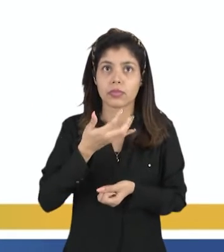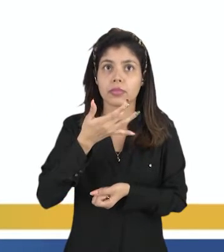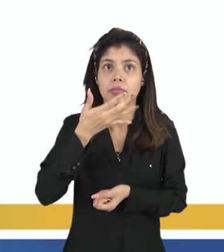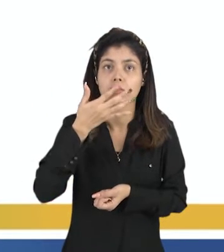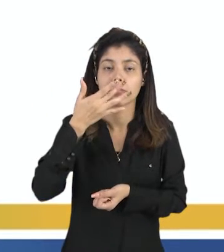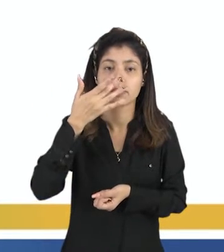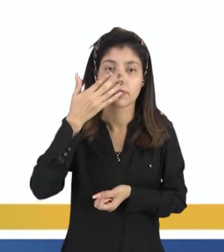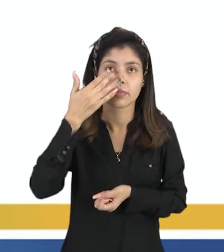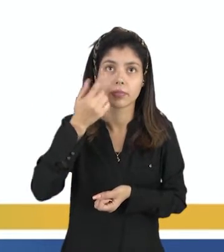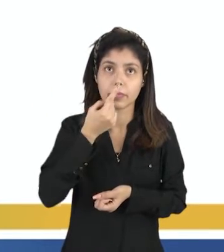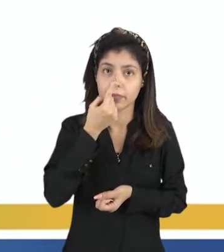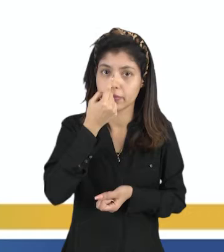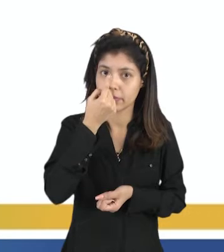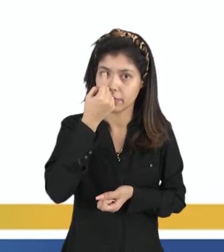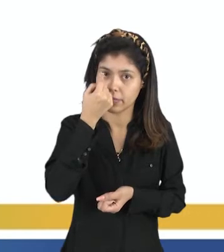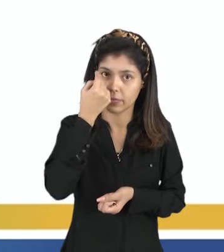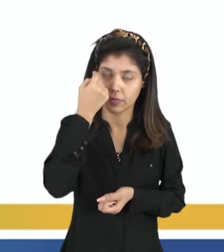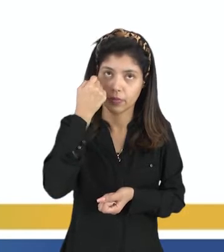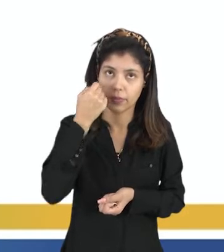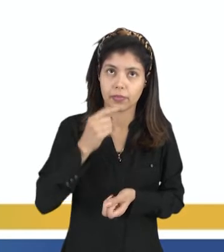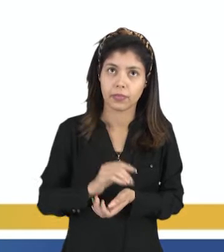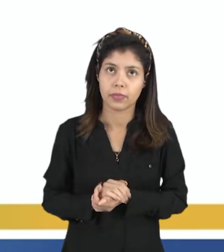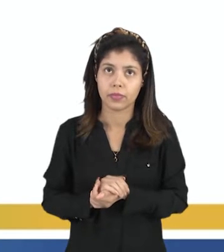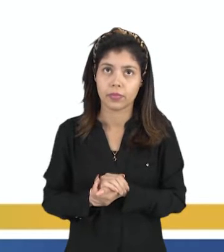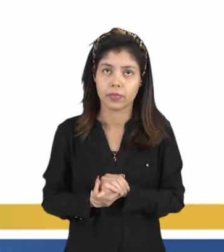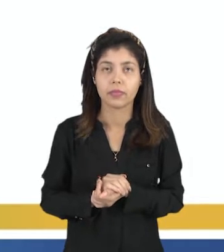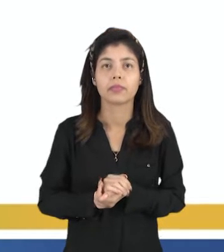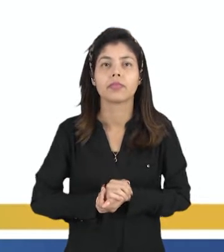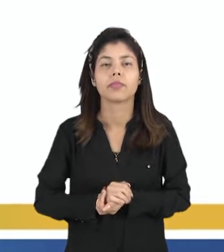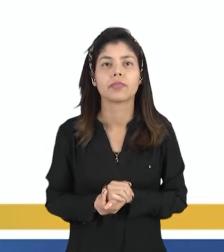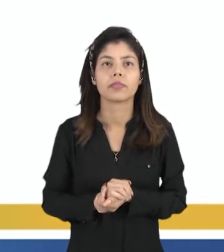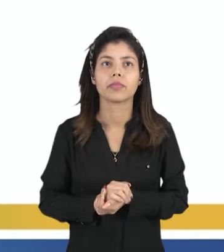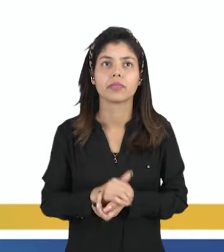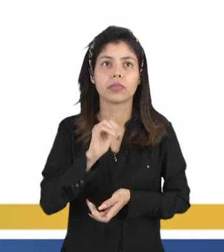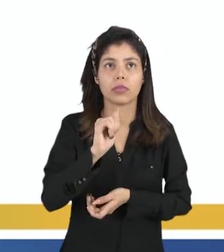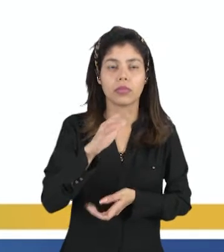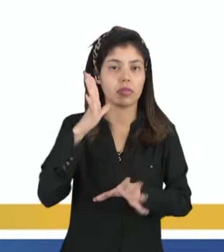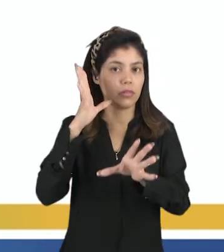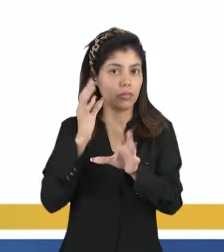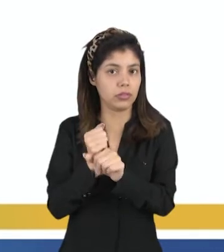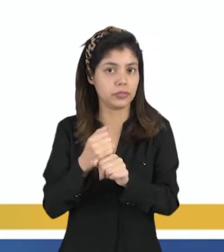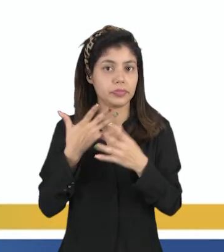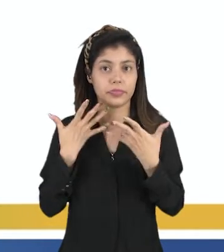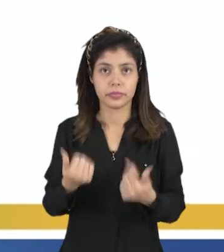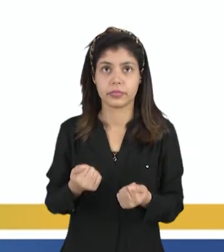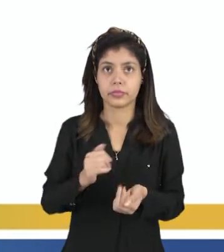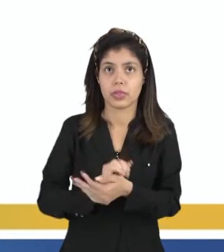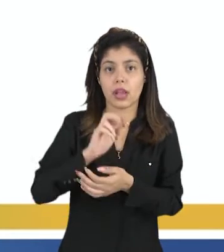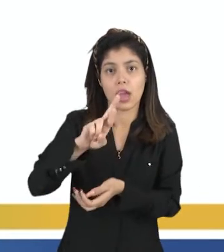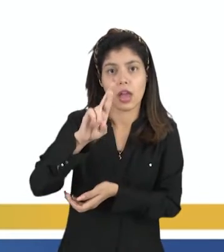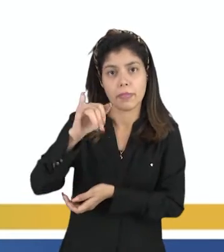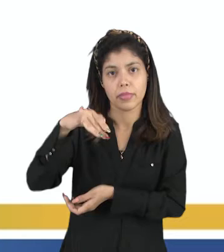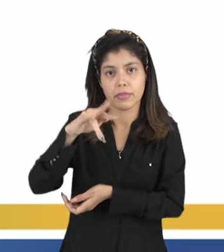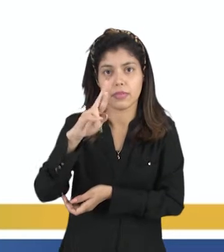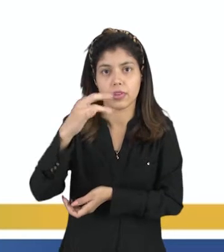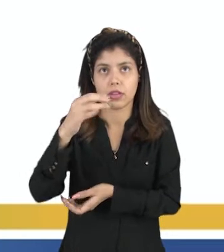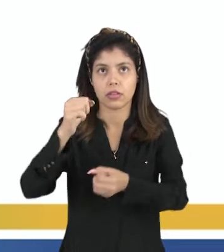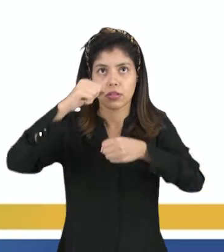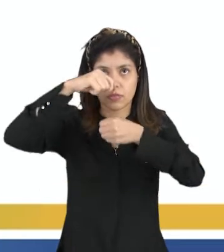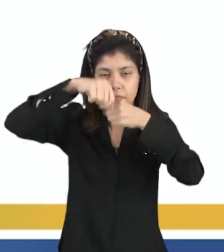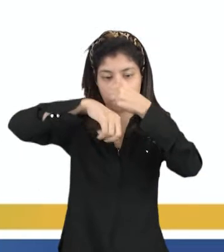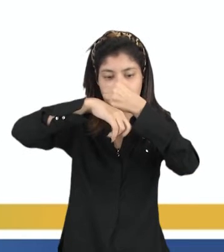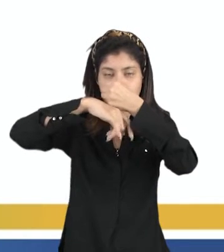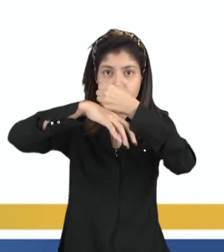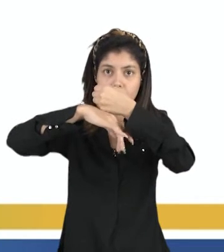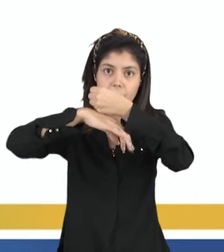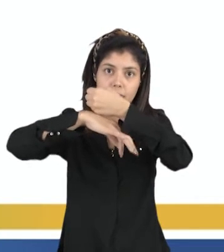flor, penetram no nosso nariz, elas são aderidas através das ramificações desses neurônios, ou seja, como